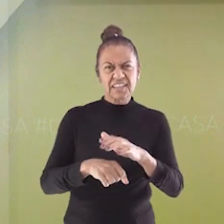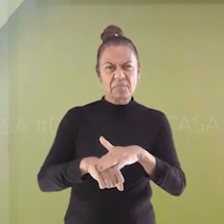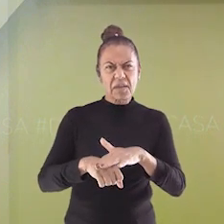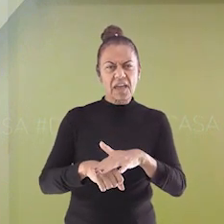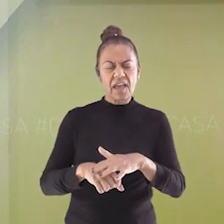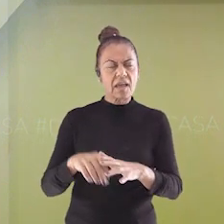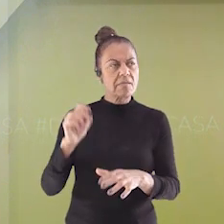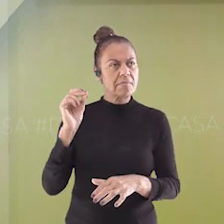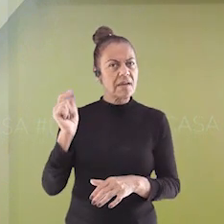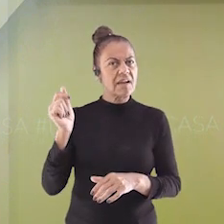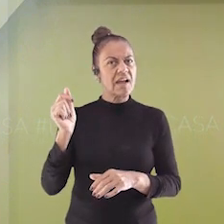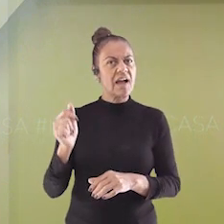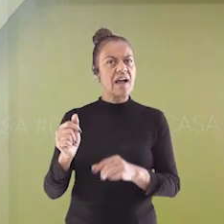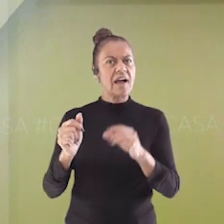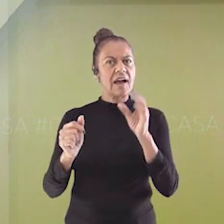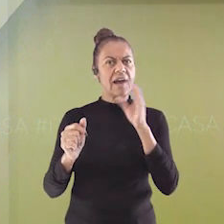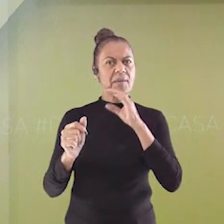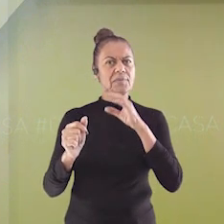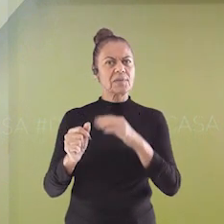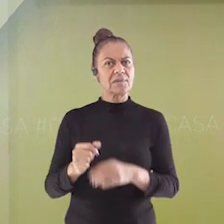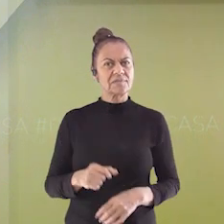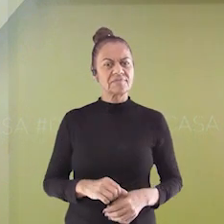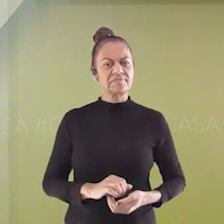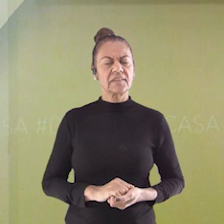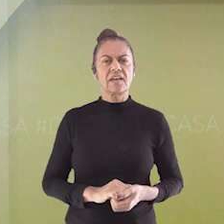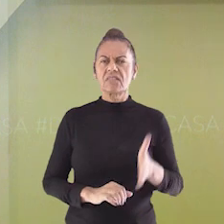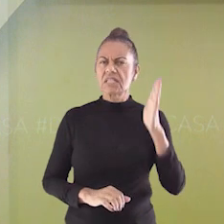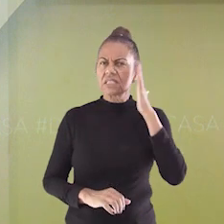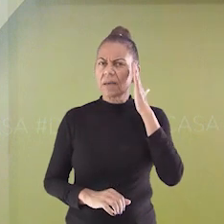60 segundos é 1 minuto?